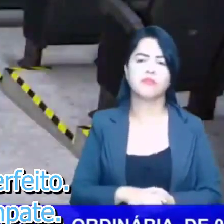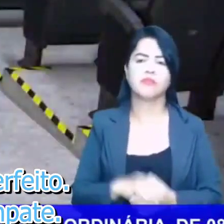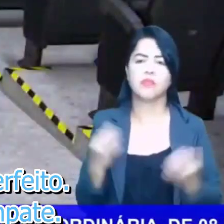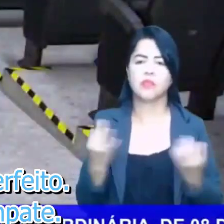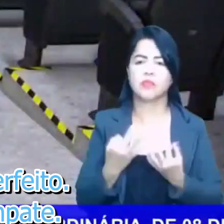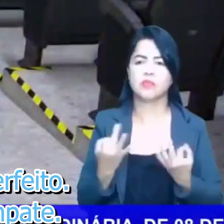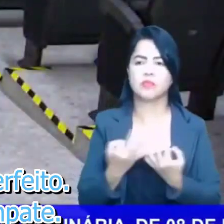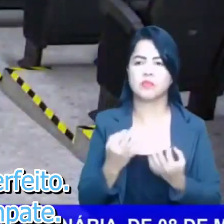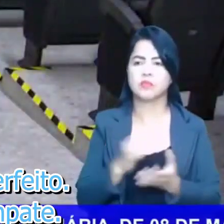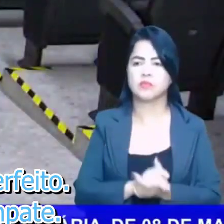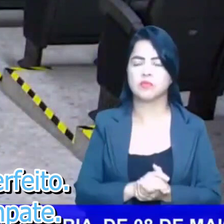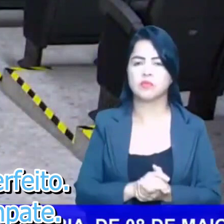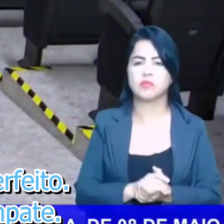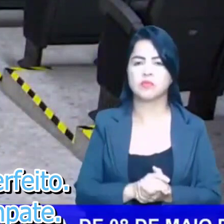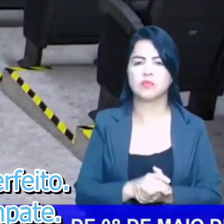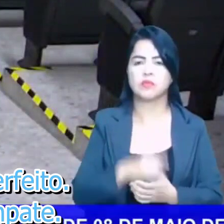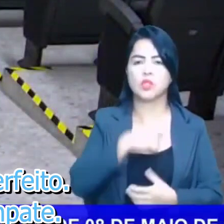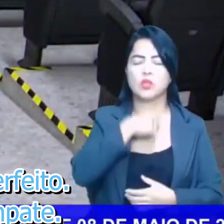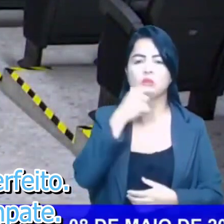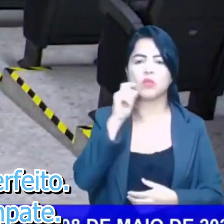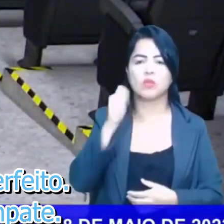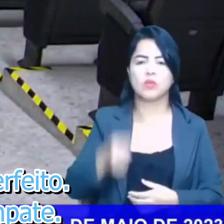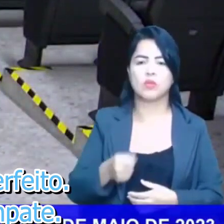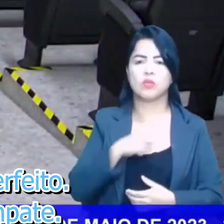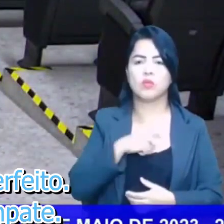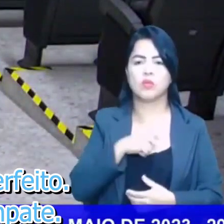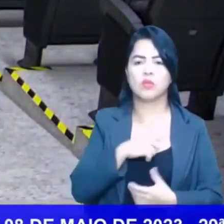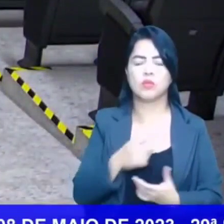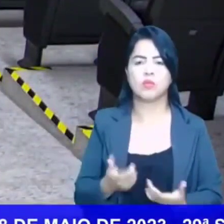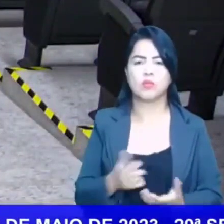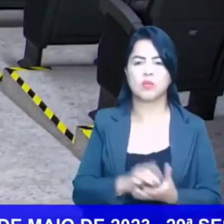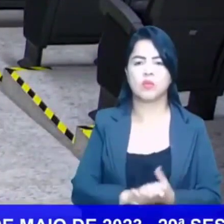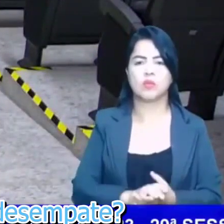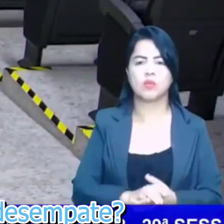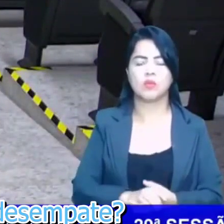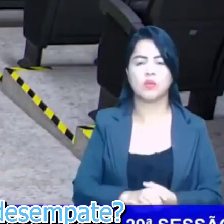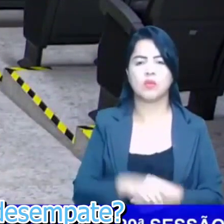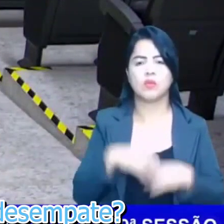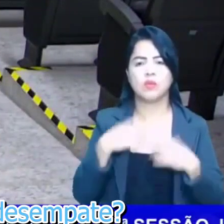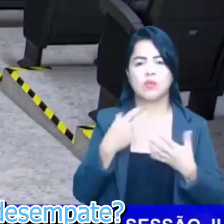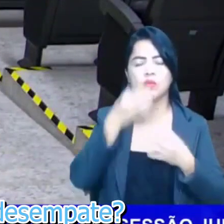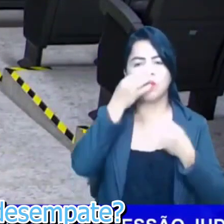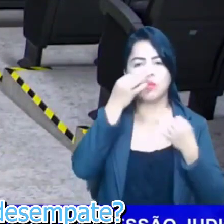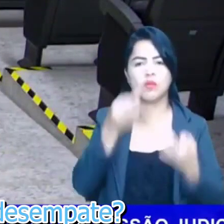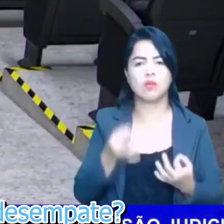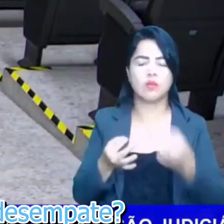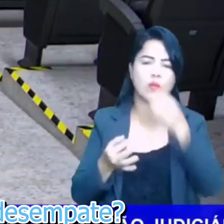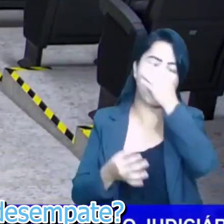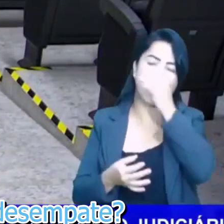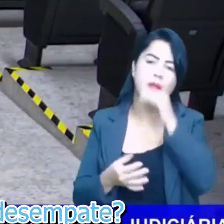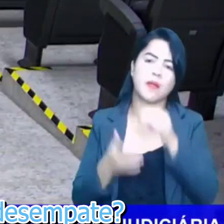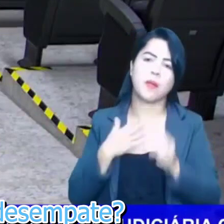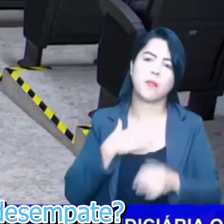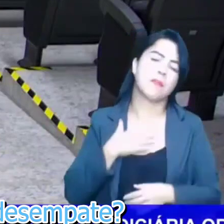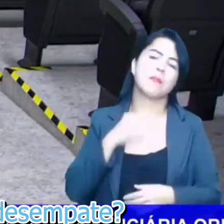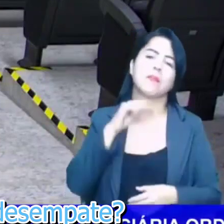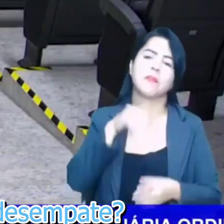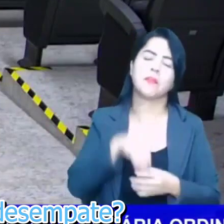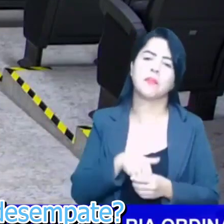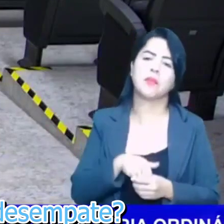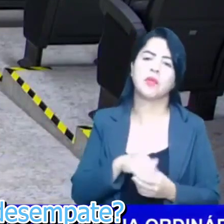Perfeito. Imagem então, ampla do plenário, do Carmo Antônio, para o desembate. Excelência, eu quero ver como é que o meu voto